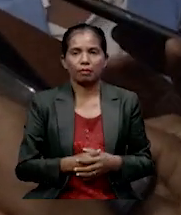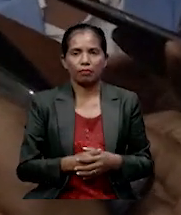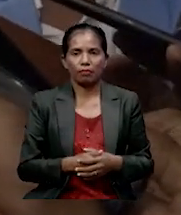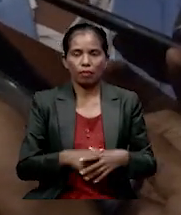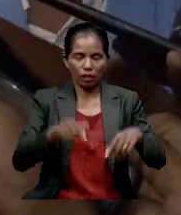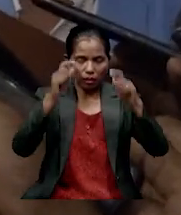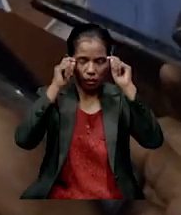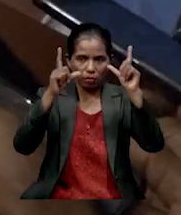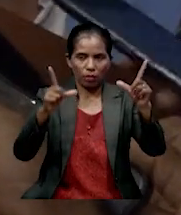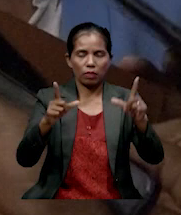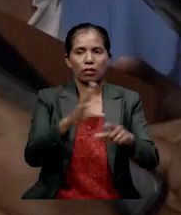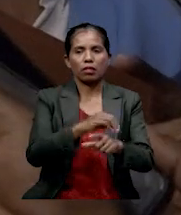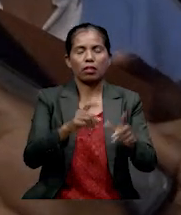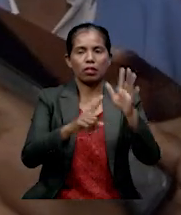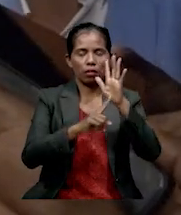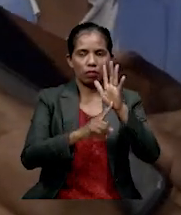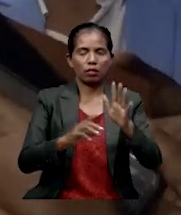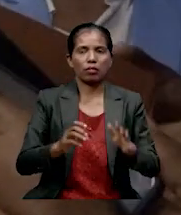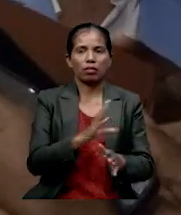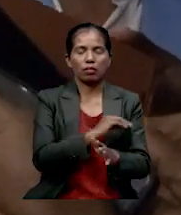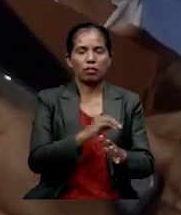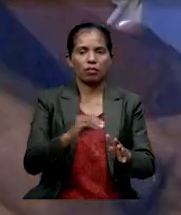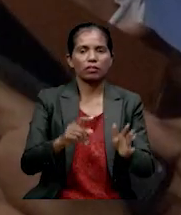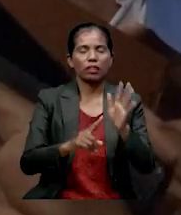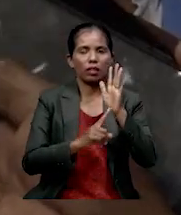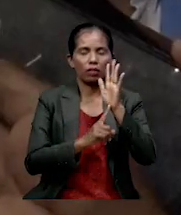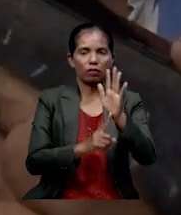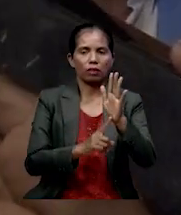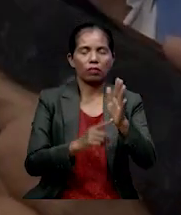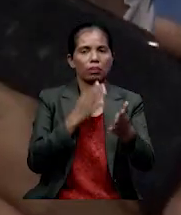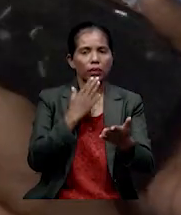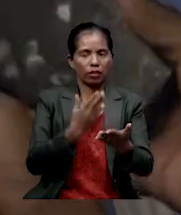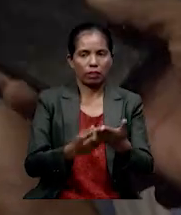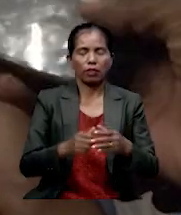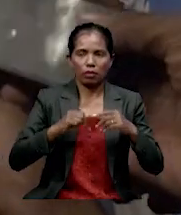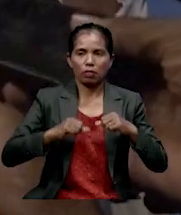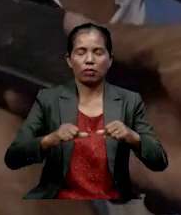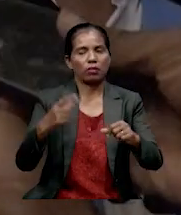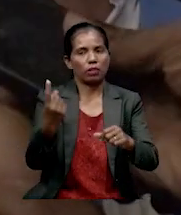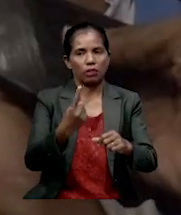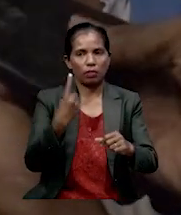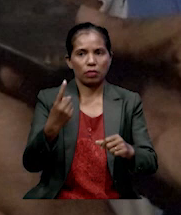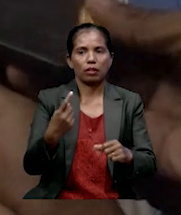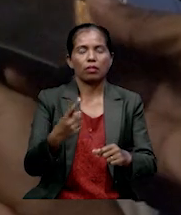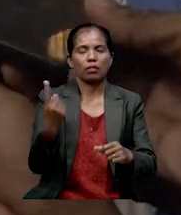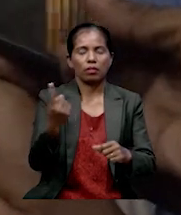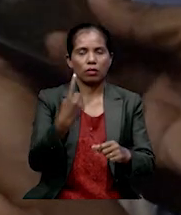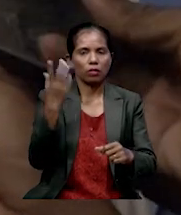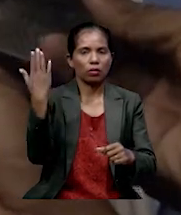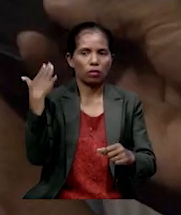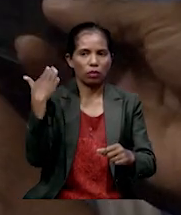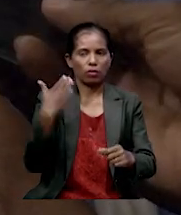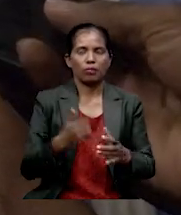Timor, a paisagem, paisagem arquitetônica. Continua sempre o que era antes de